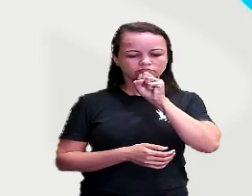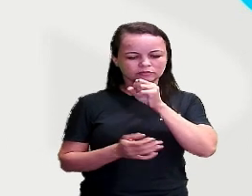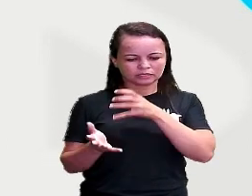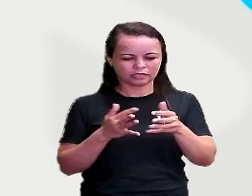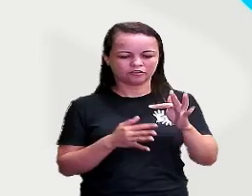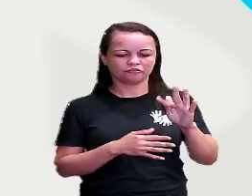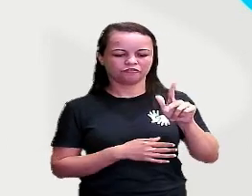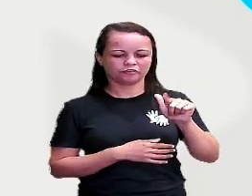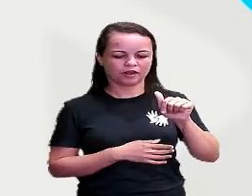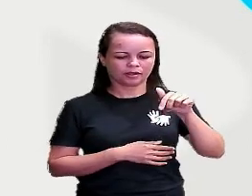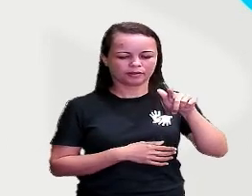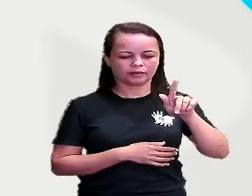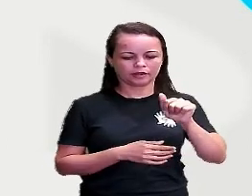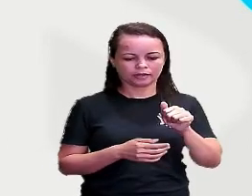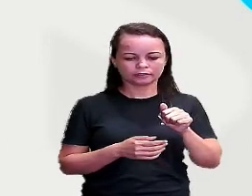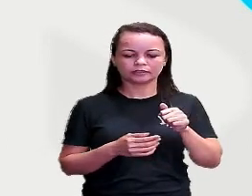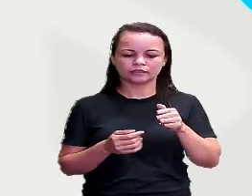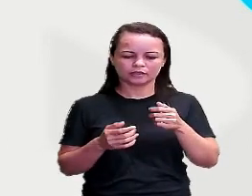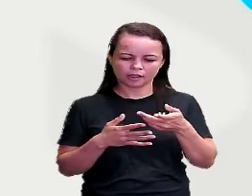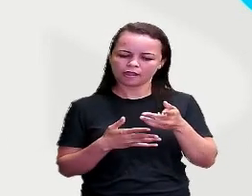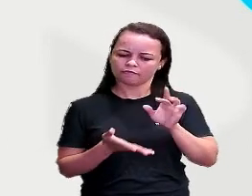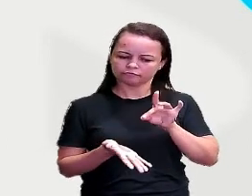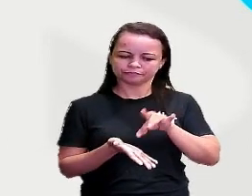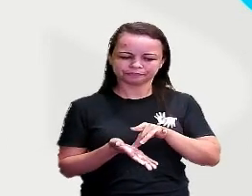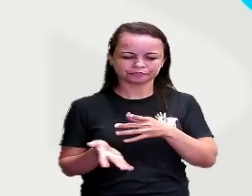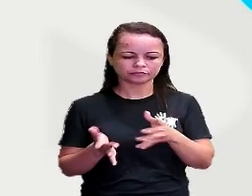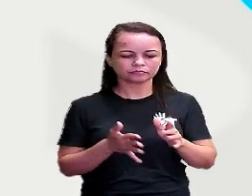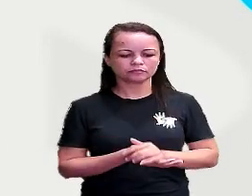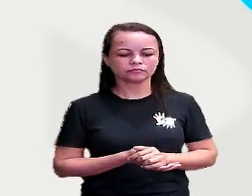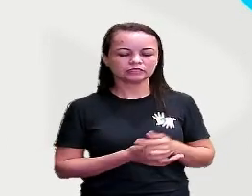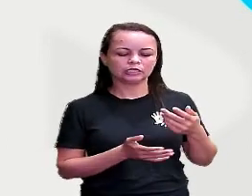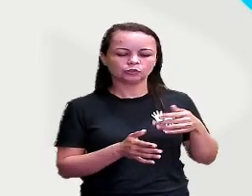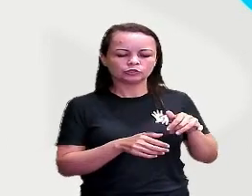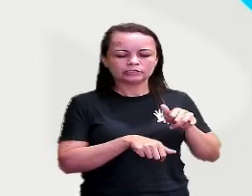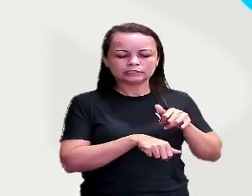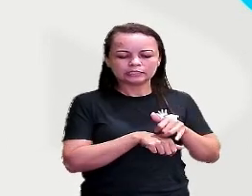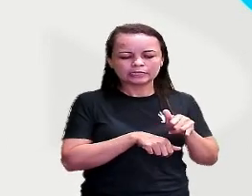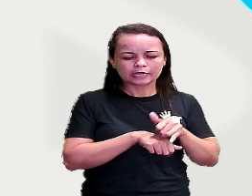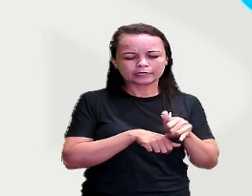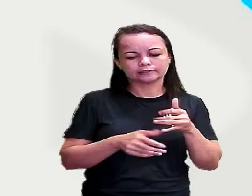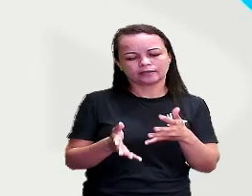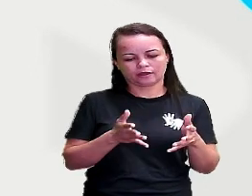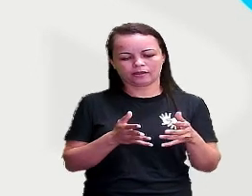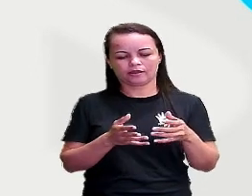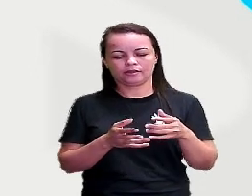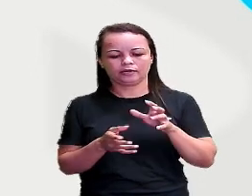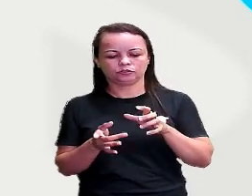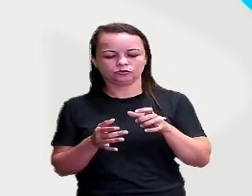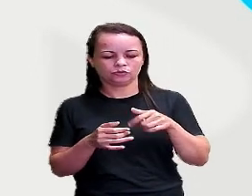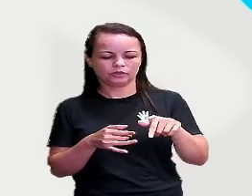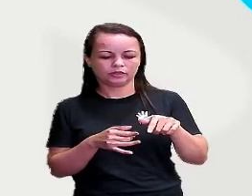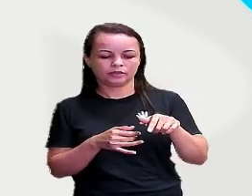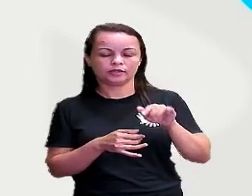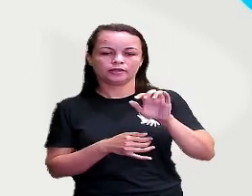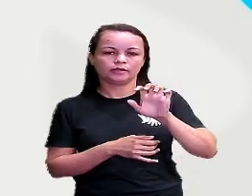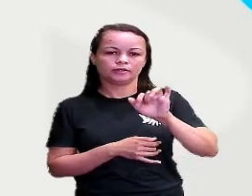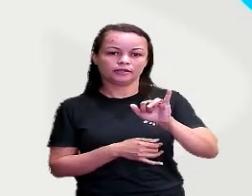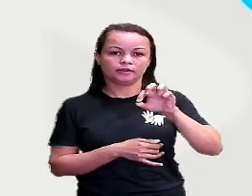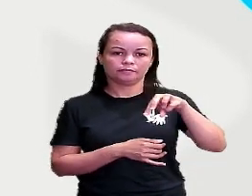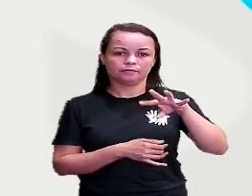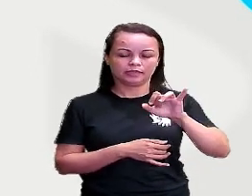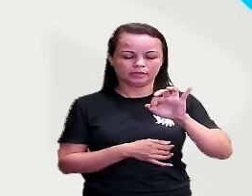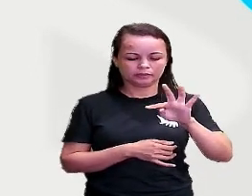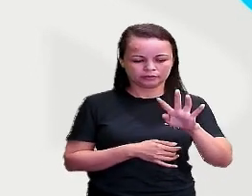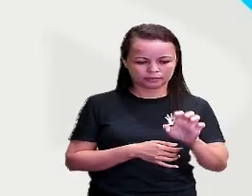com I, enganar. Eludir, né, evitar com destreza. Imitir, fazer entrar, e